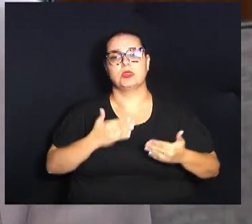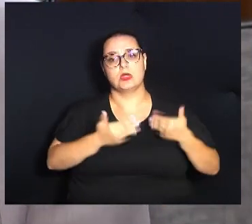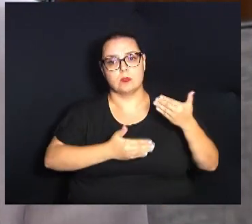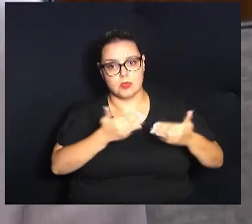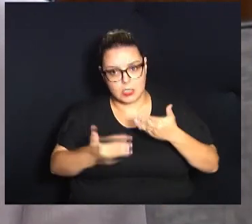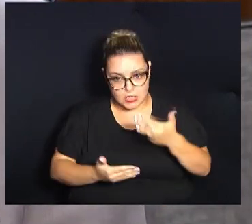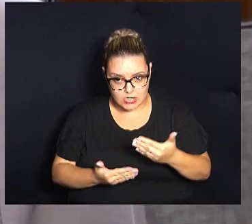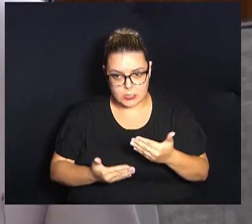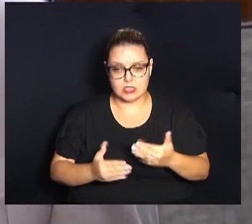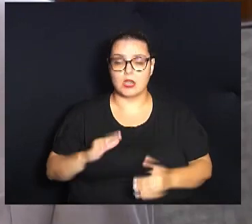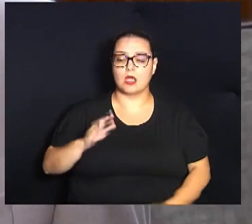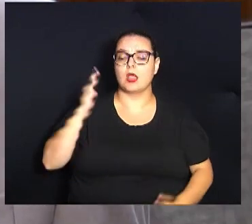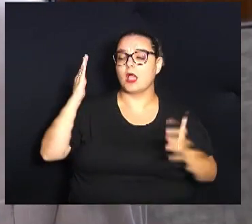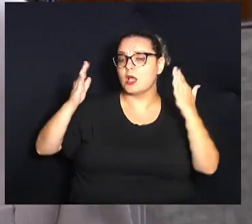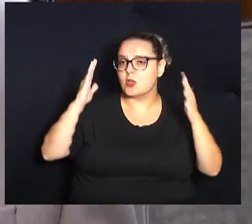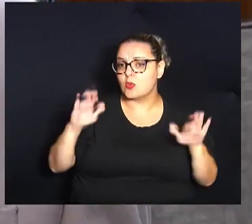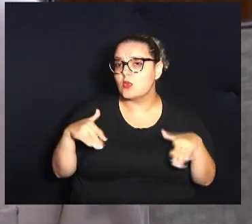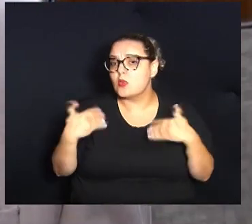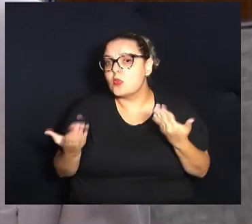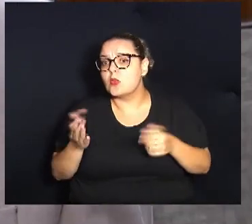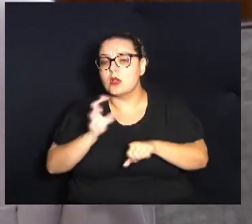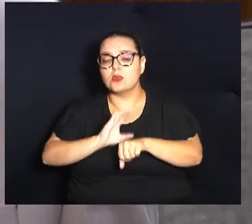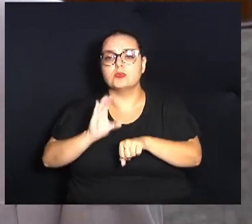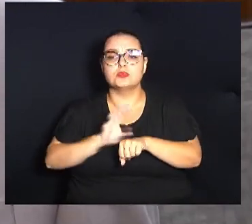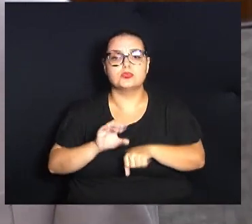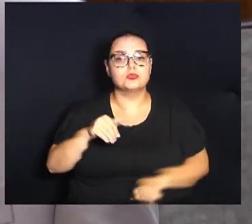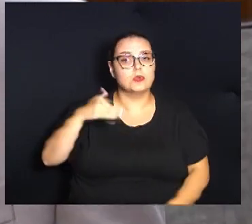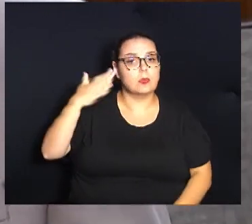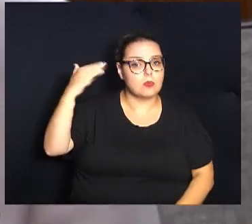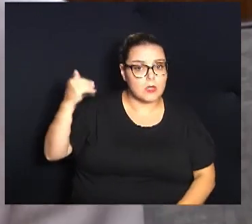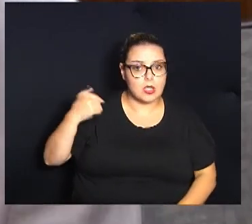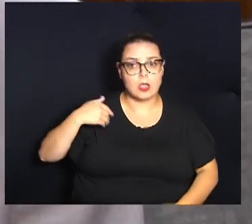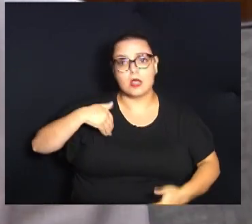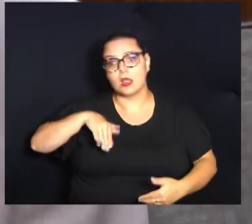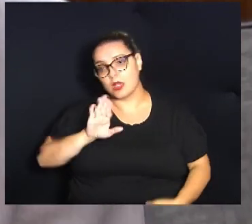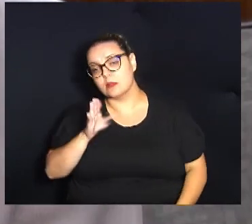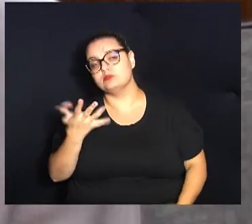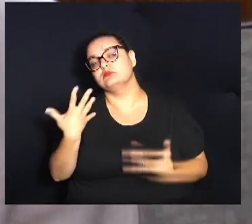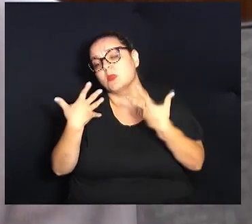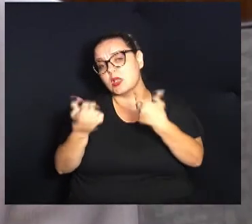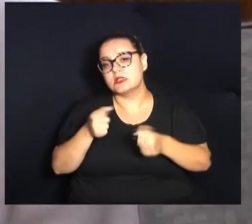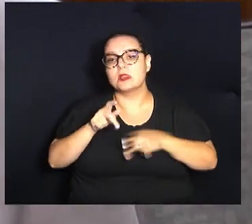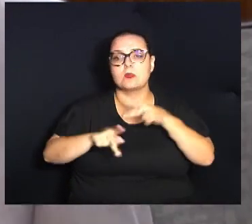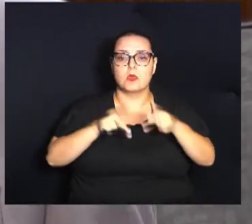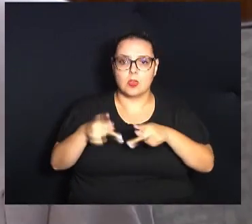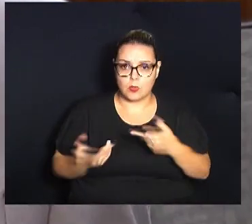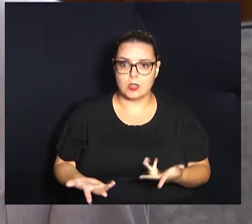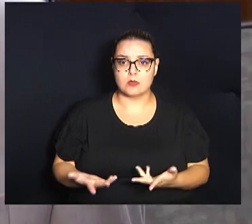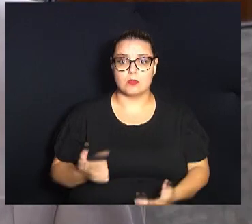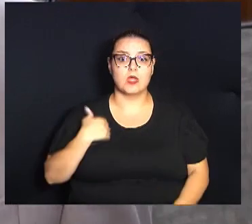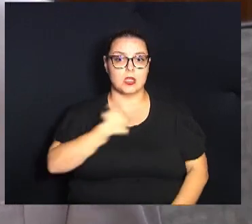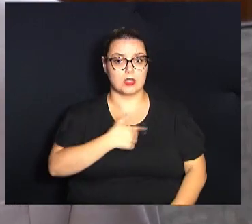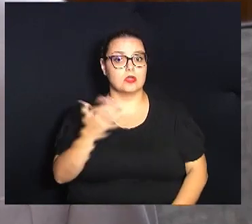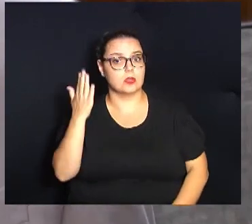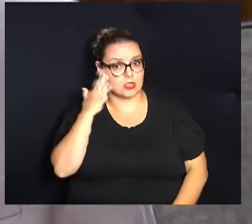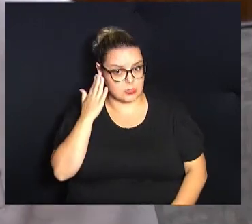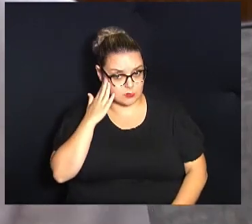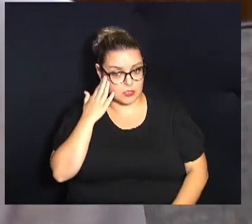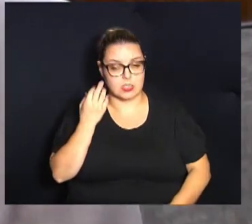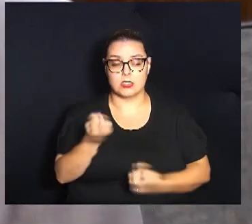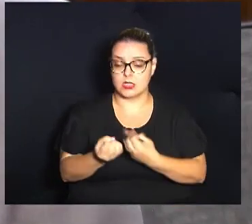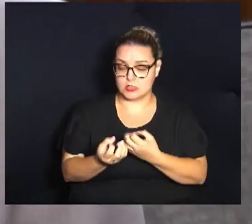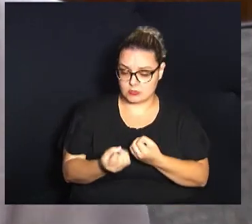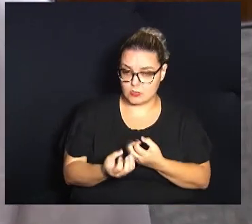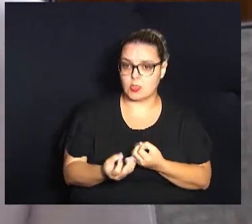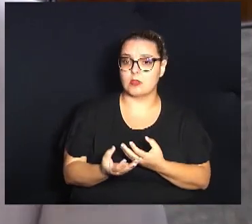lá na carreta, quais são os cursos que fizeram mais sucesso, né, que foi mais aceito pela população, para que a gente, através dessas